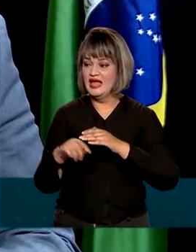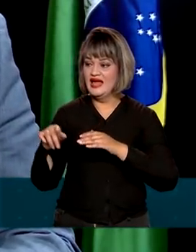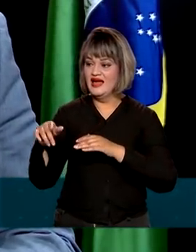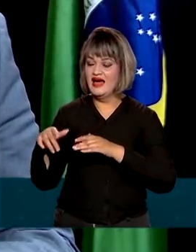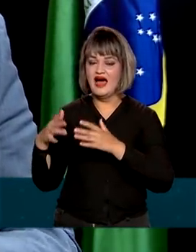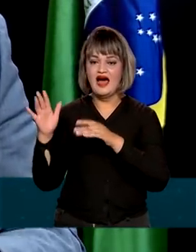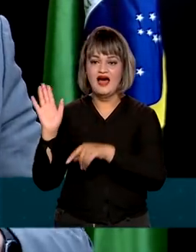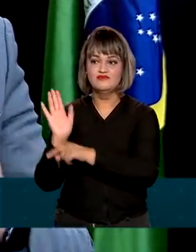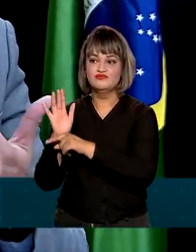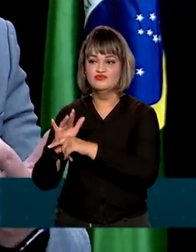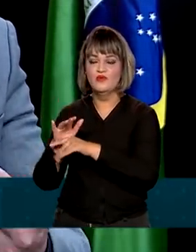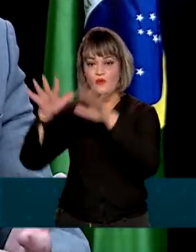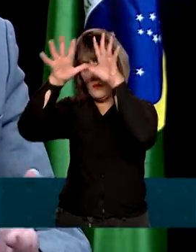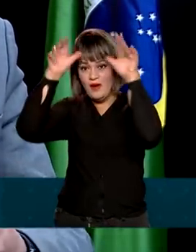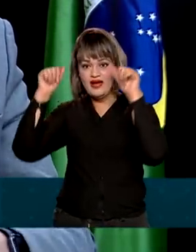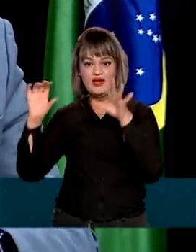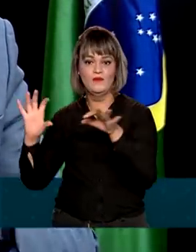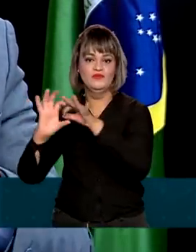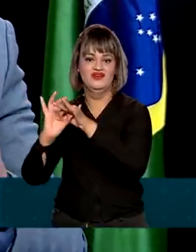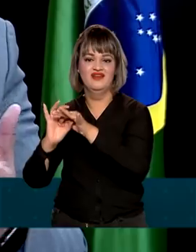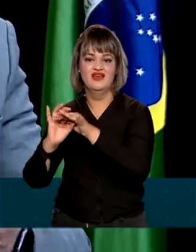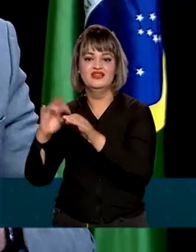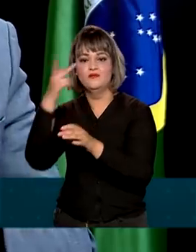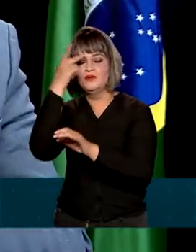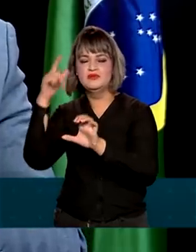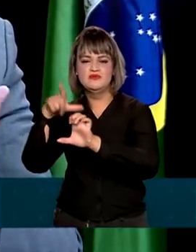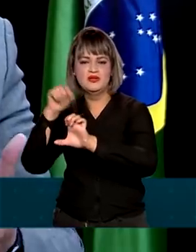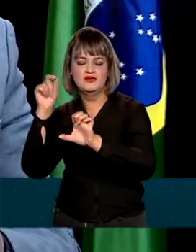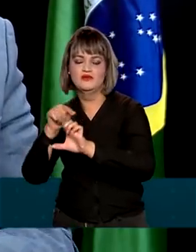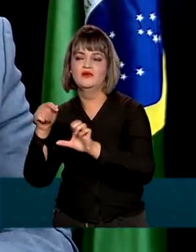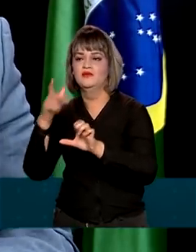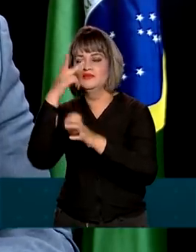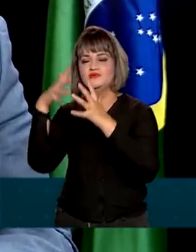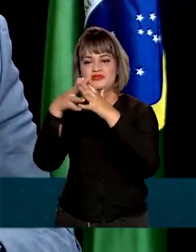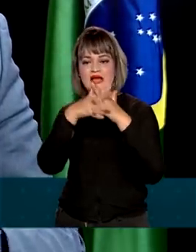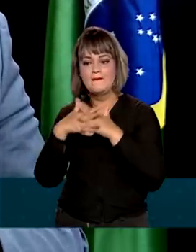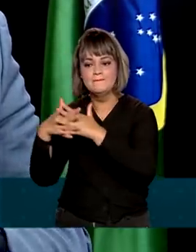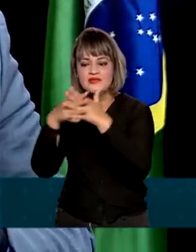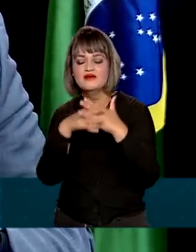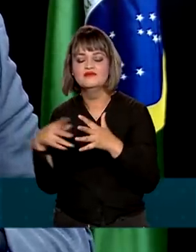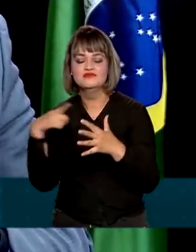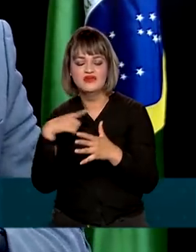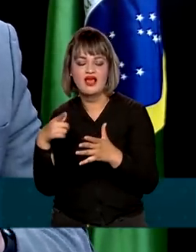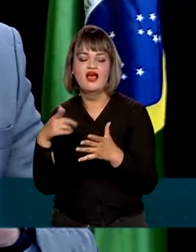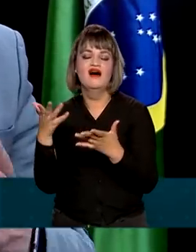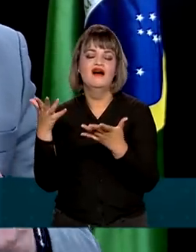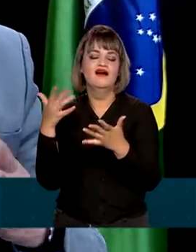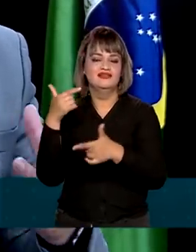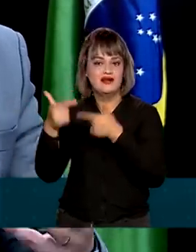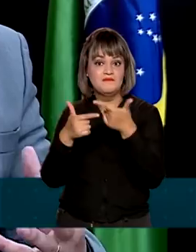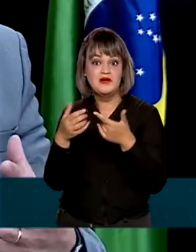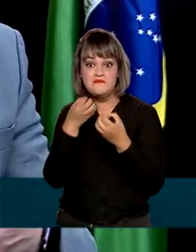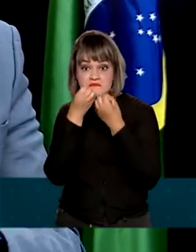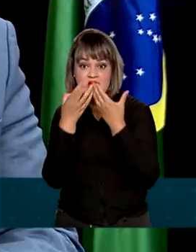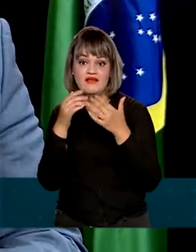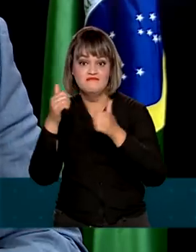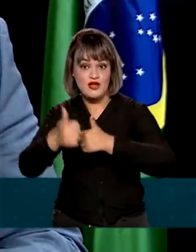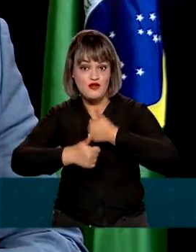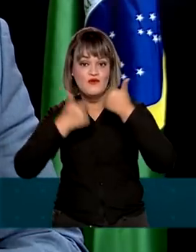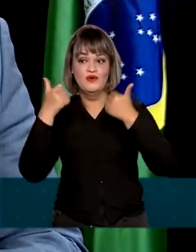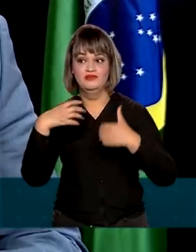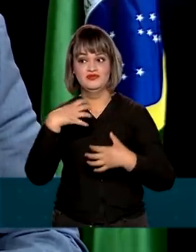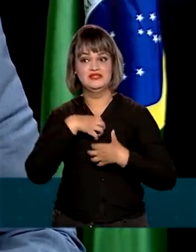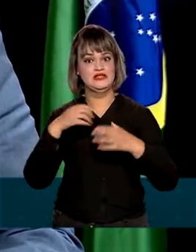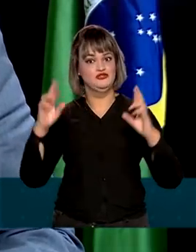do resto do Brasil não é ruim para empreendedores para caminhoneiros que por ali passaram então é algo que trouxe Esperança entusiasmo